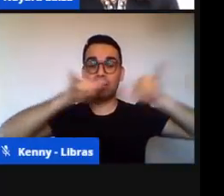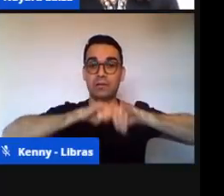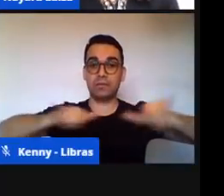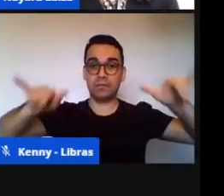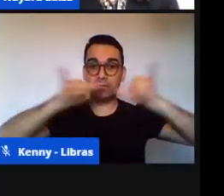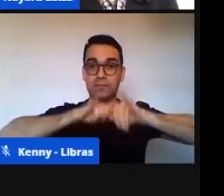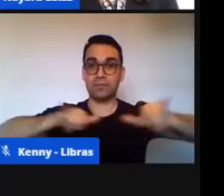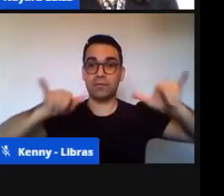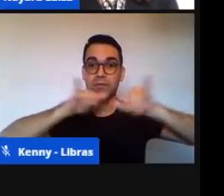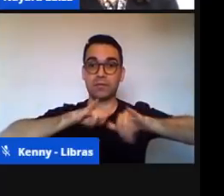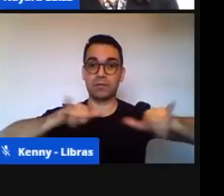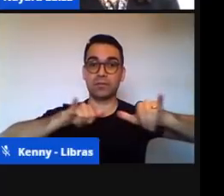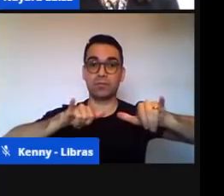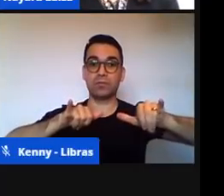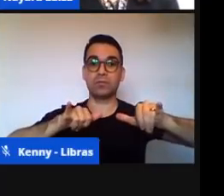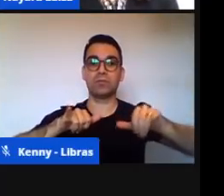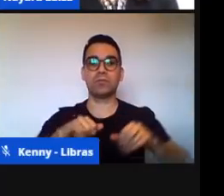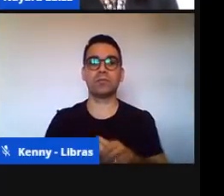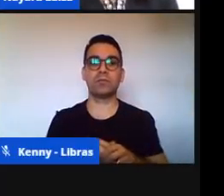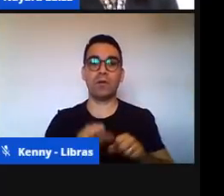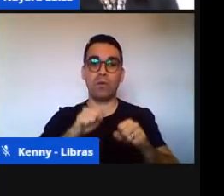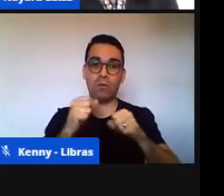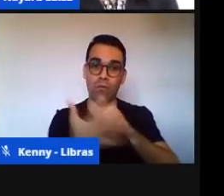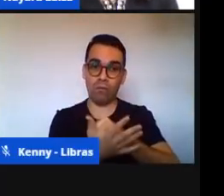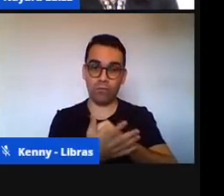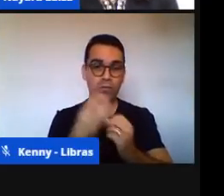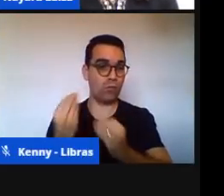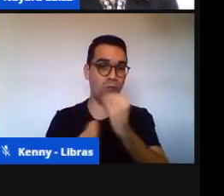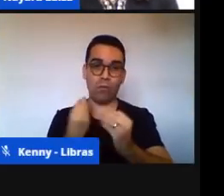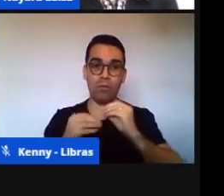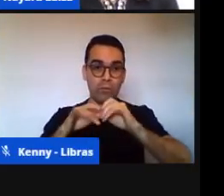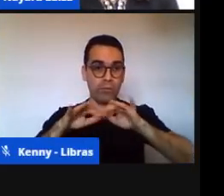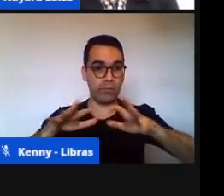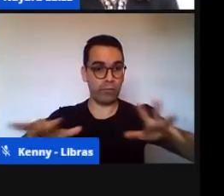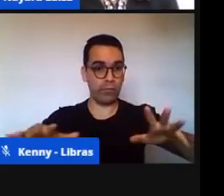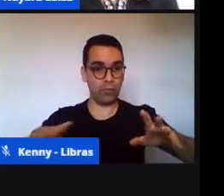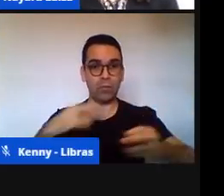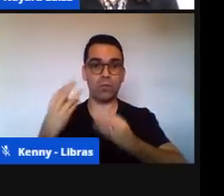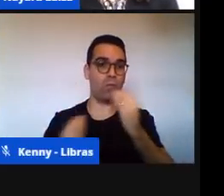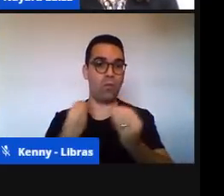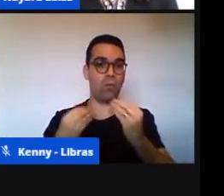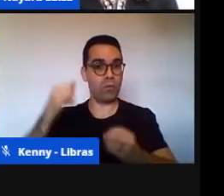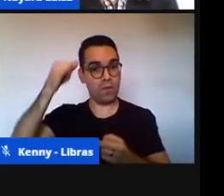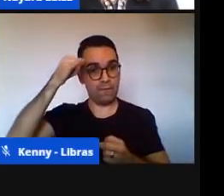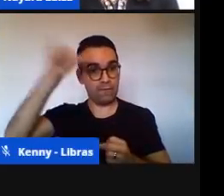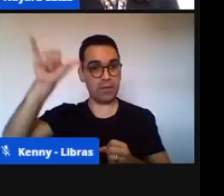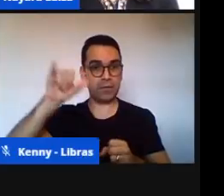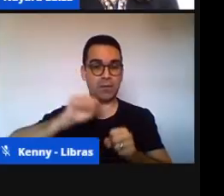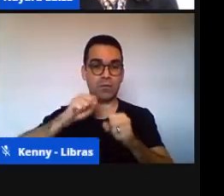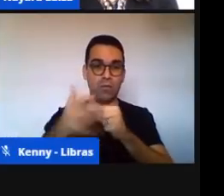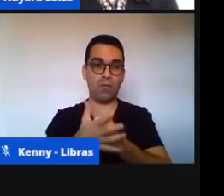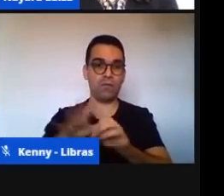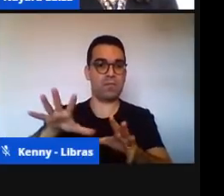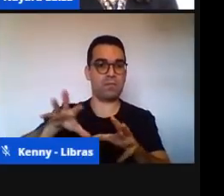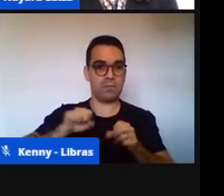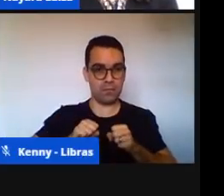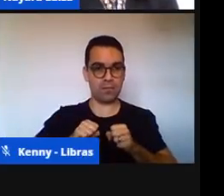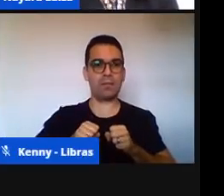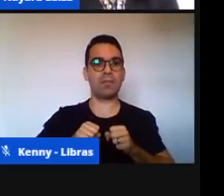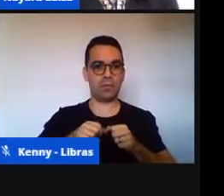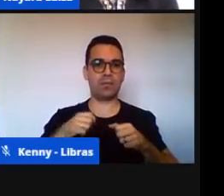importante é ter cartazes fixados nos locais onde os manipuladores vão estar trabalhando.